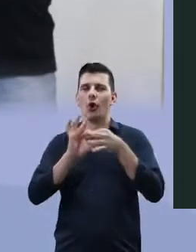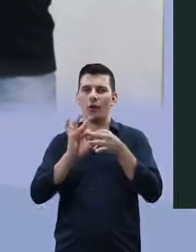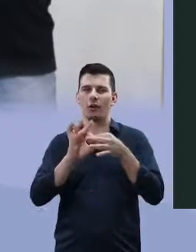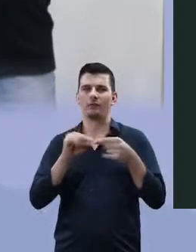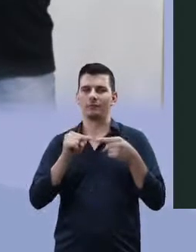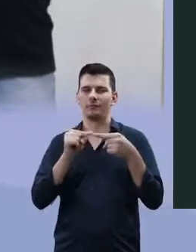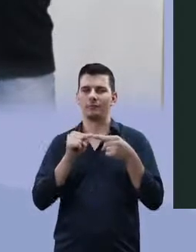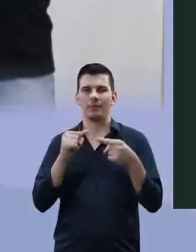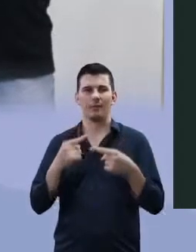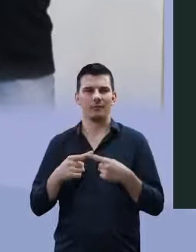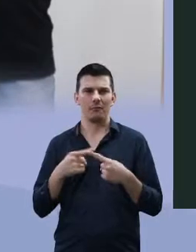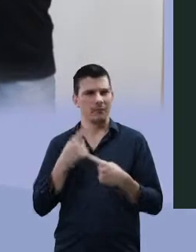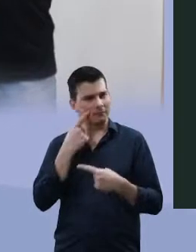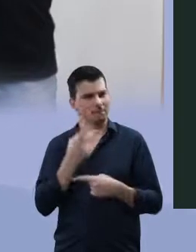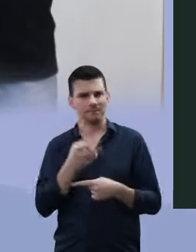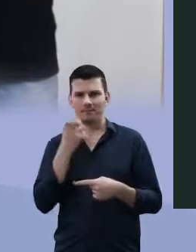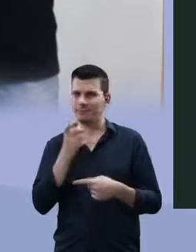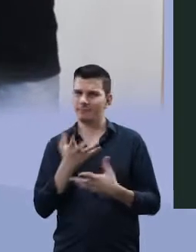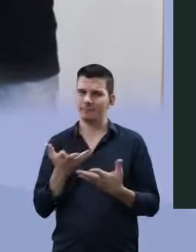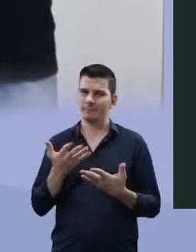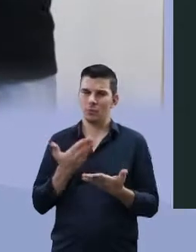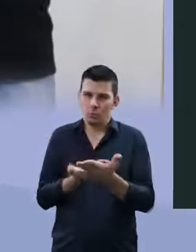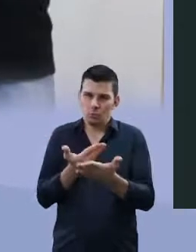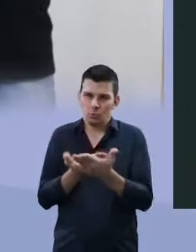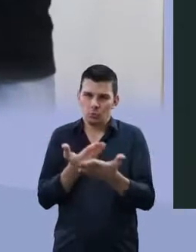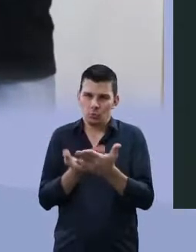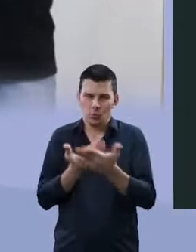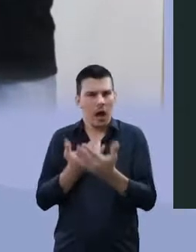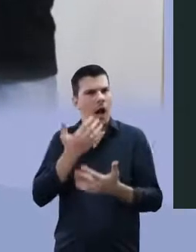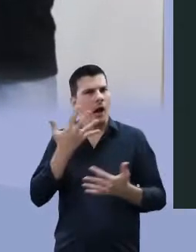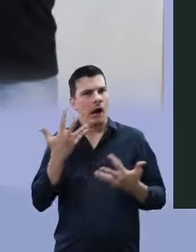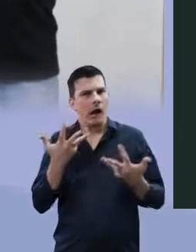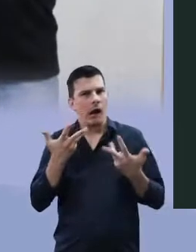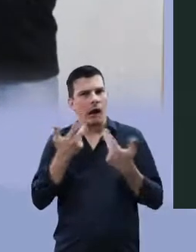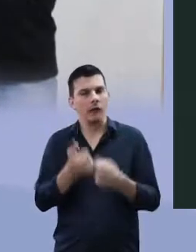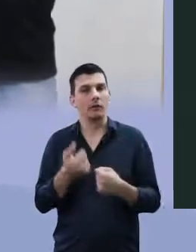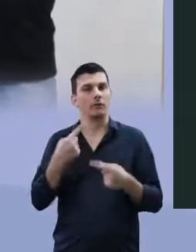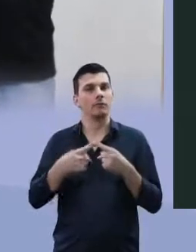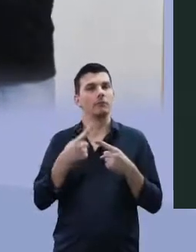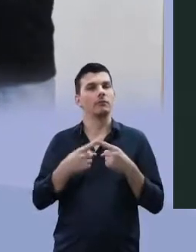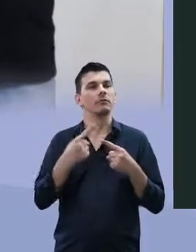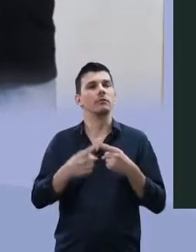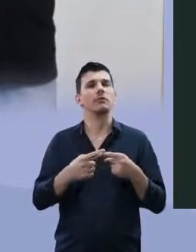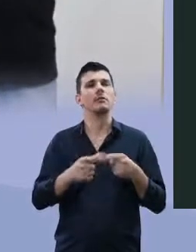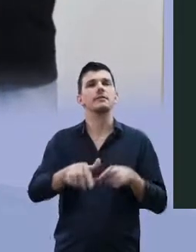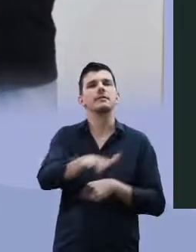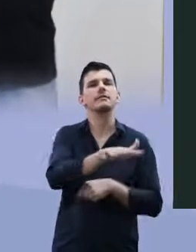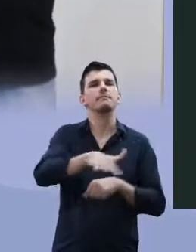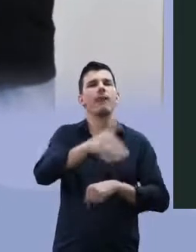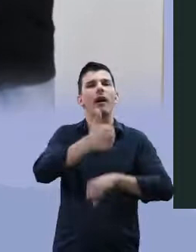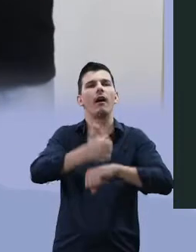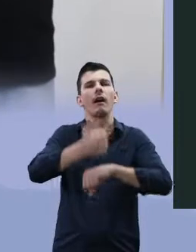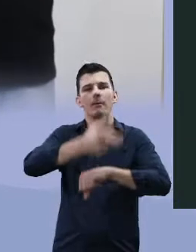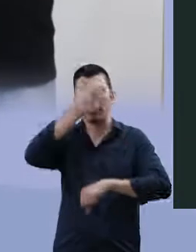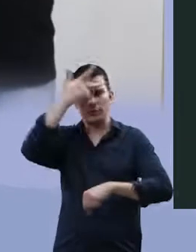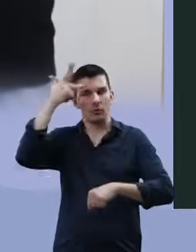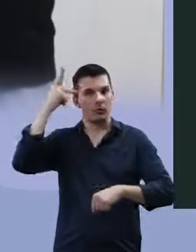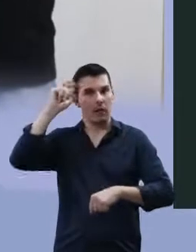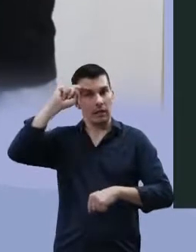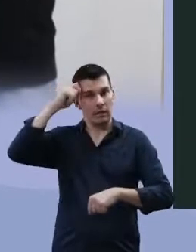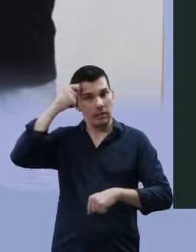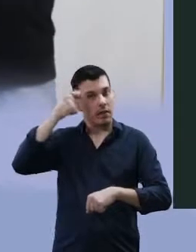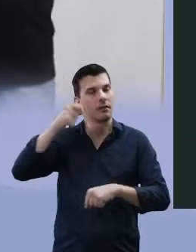sociedade brasileira nos anos 50. O Brasil passando por um processo de industrialização e o negro alijado desse processo, sempre ocupando